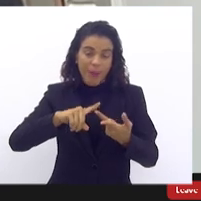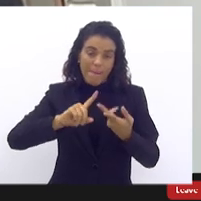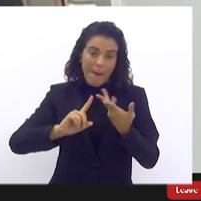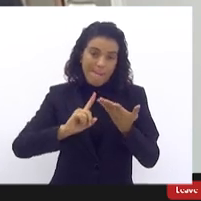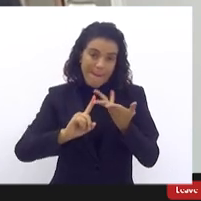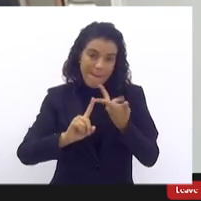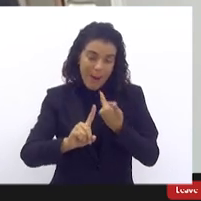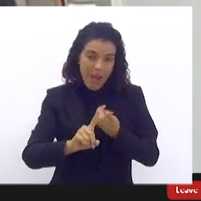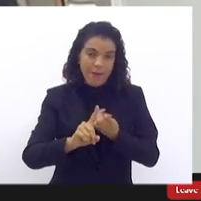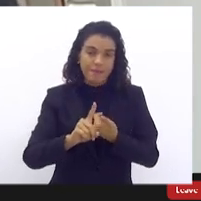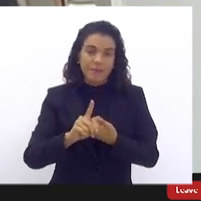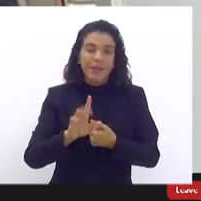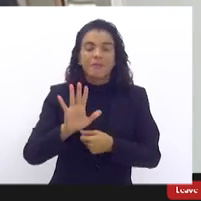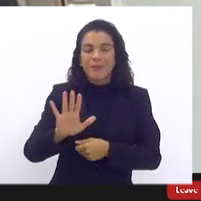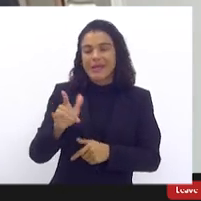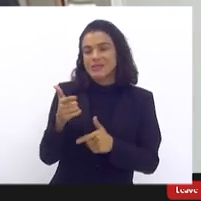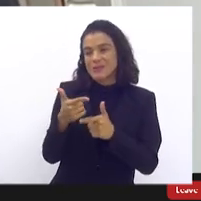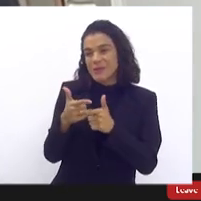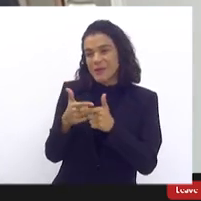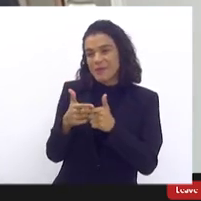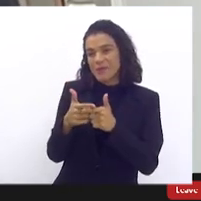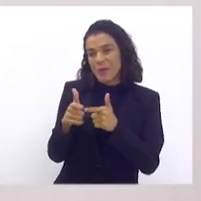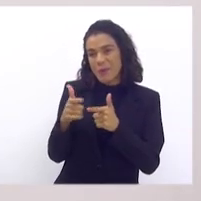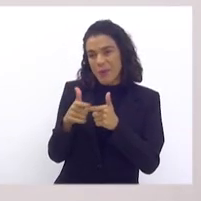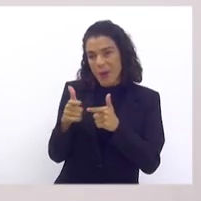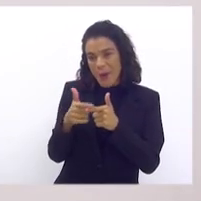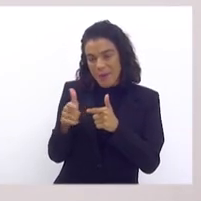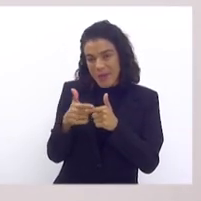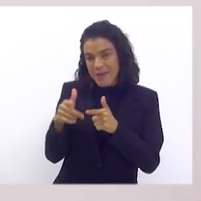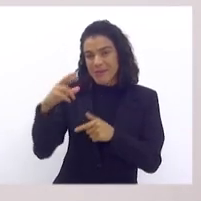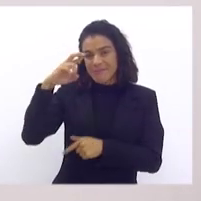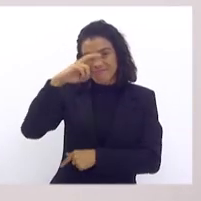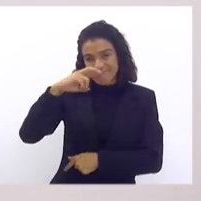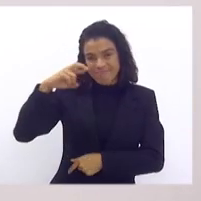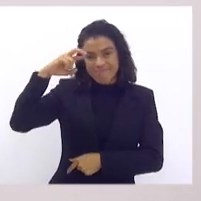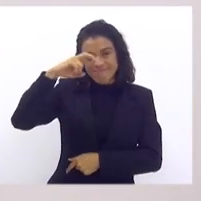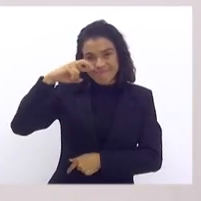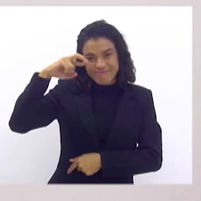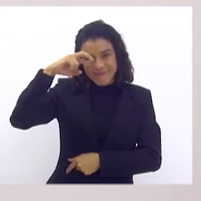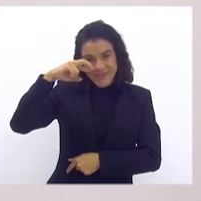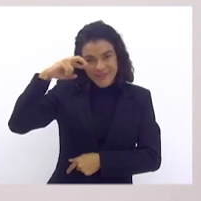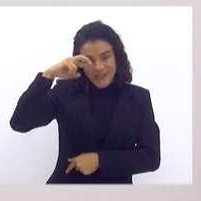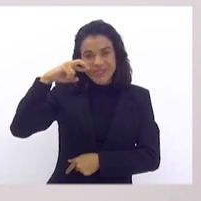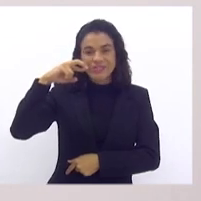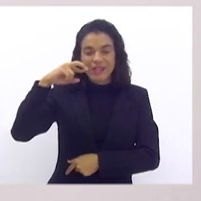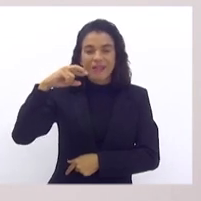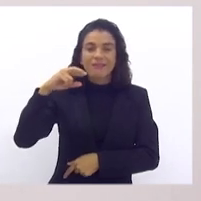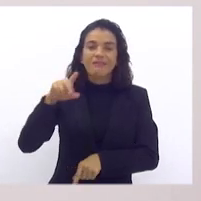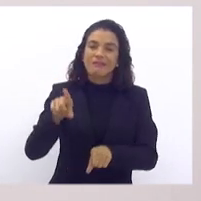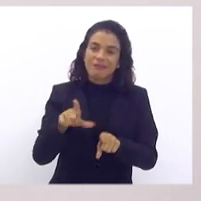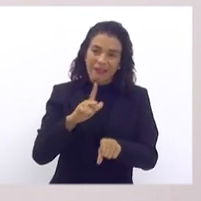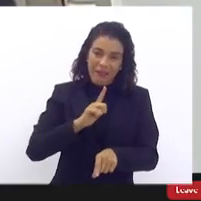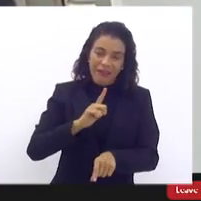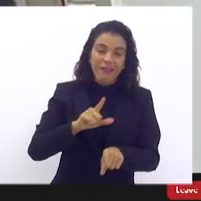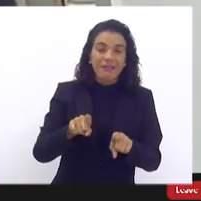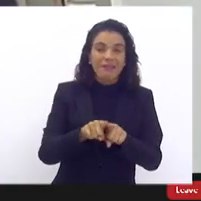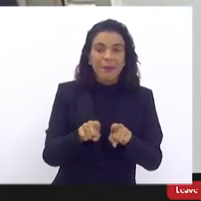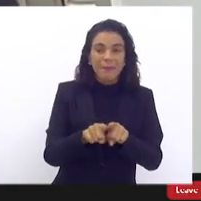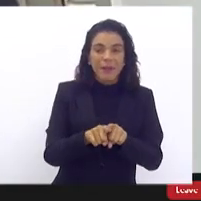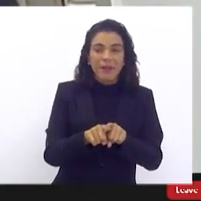gente tem um problema de investigação e provas, e a gente tem o um problema de reconhecimento, no